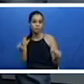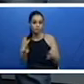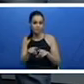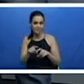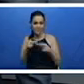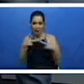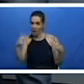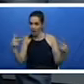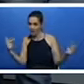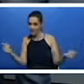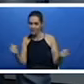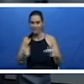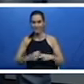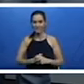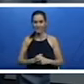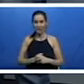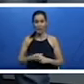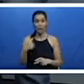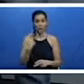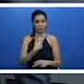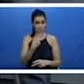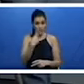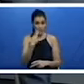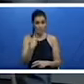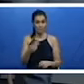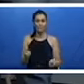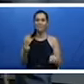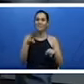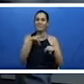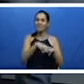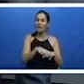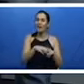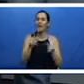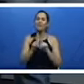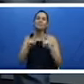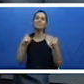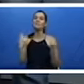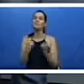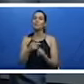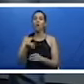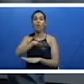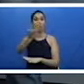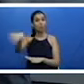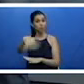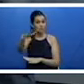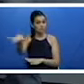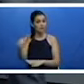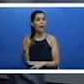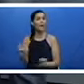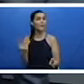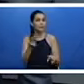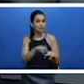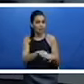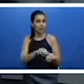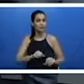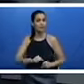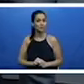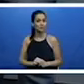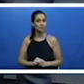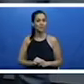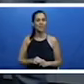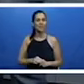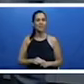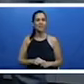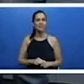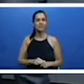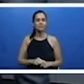e generalização, a generalização ela serve para todas as áreas da matemática. Não somente